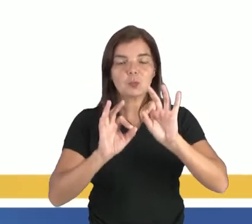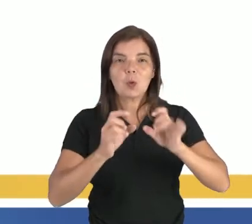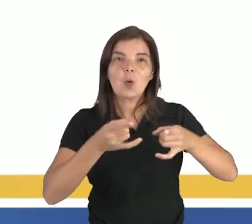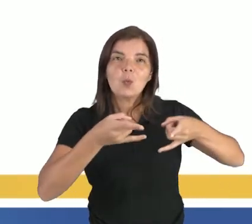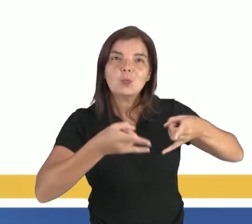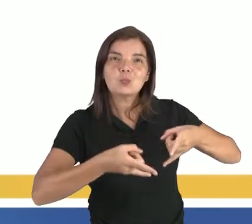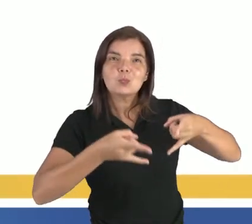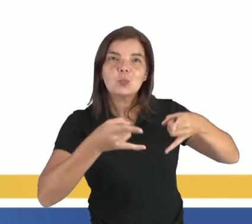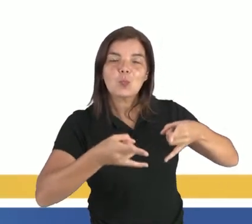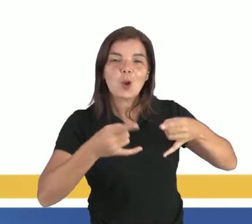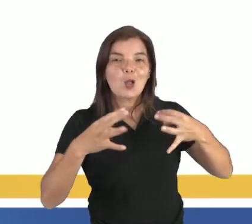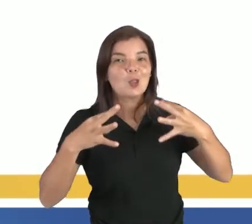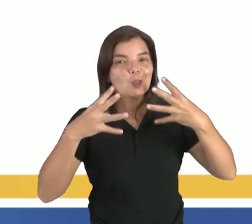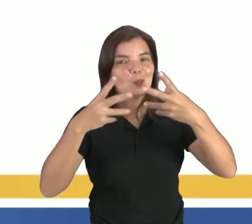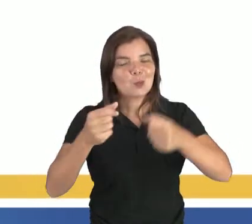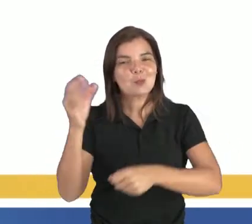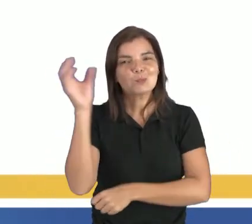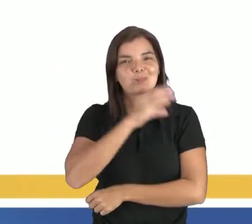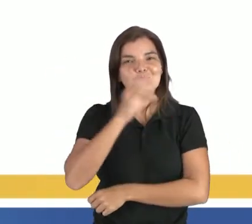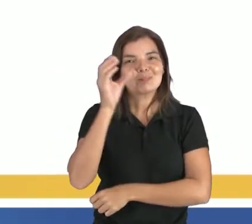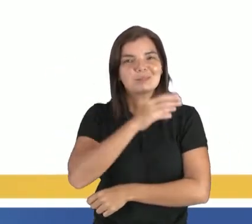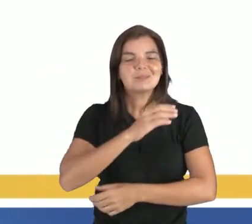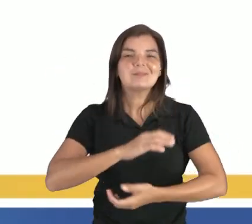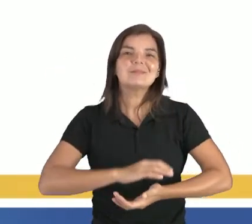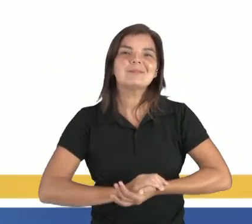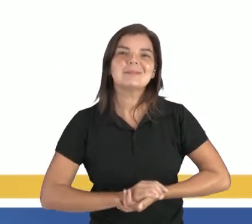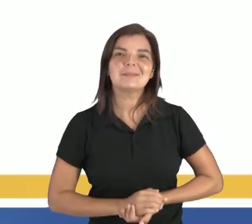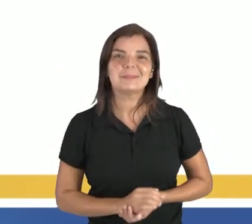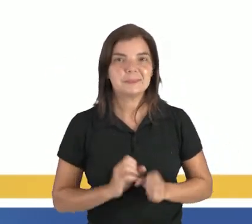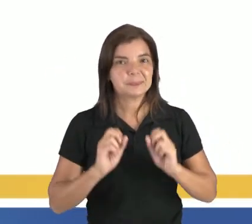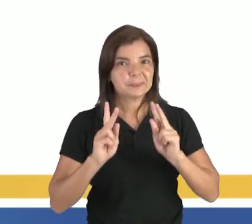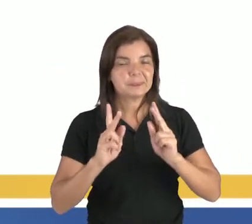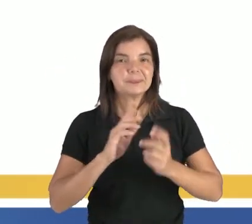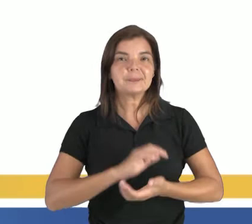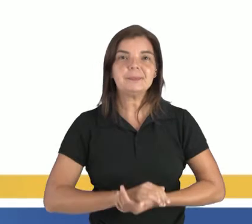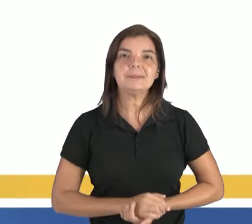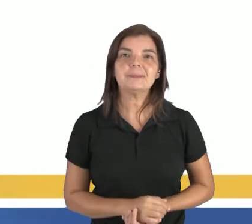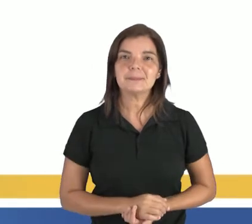organizou rápido o quarto inteiro rapidamente. Ok?